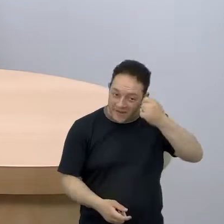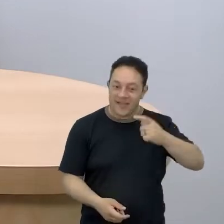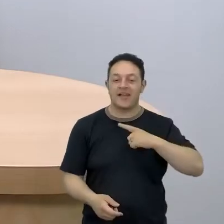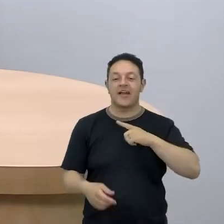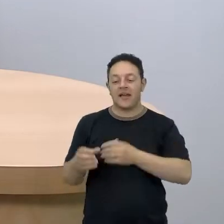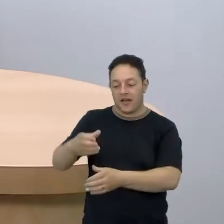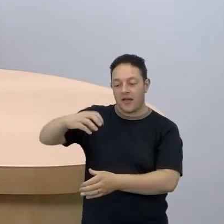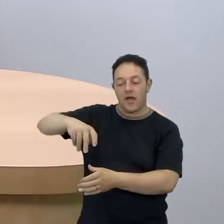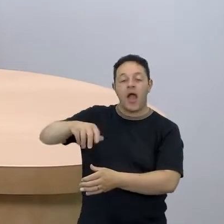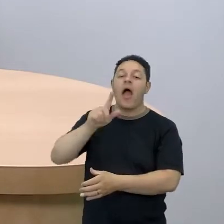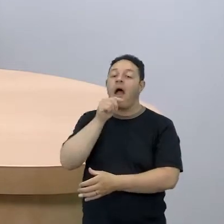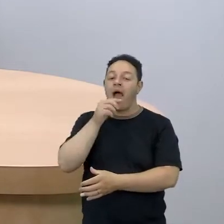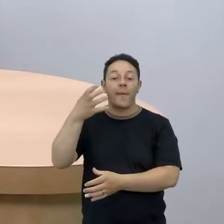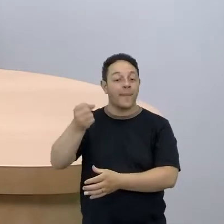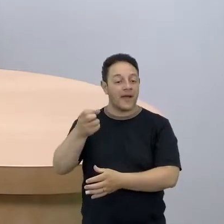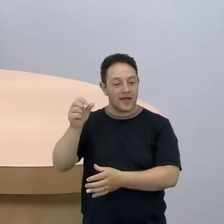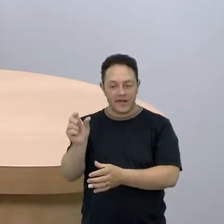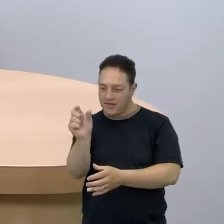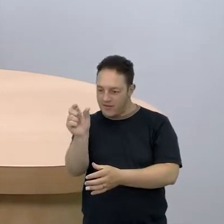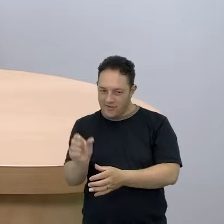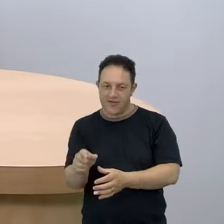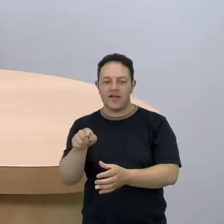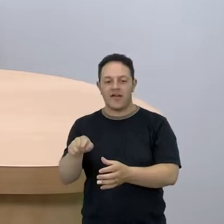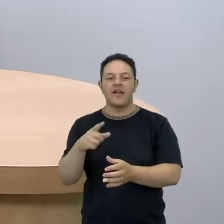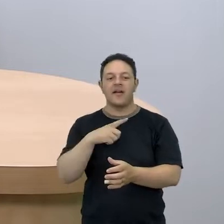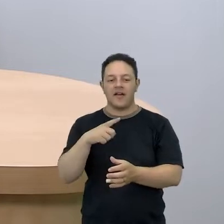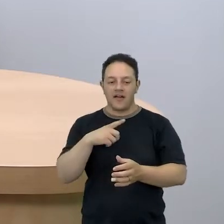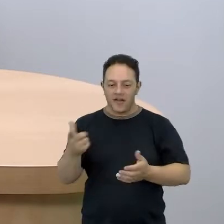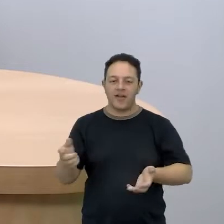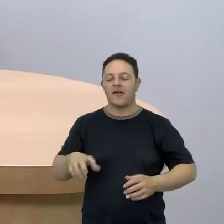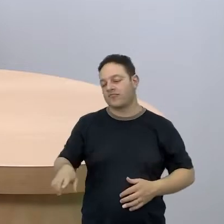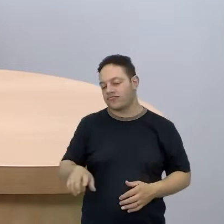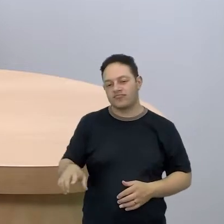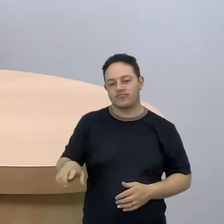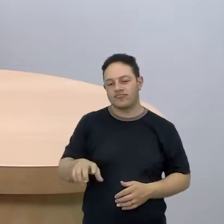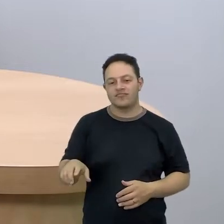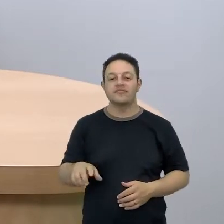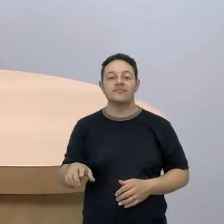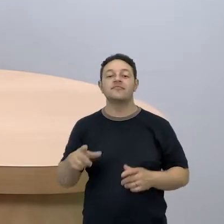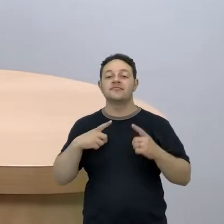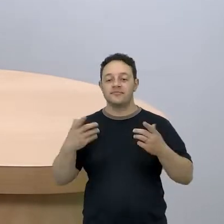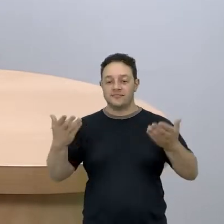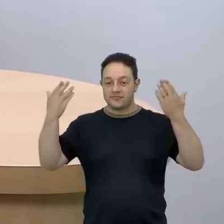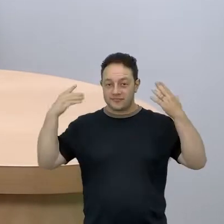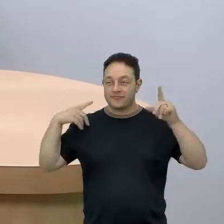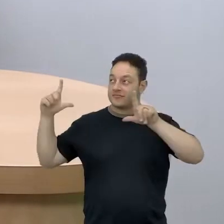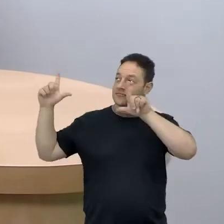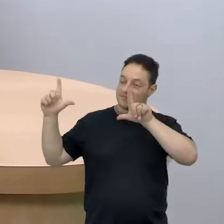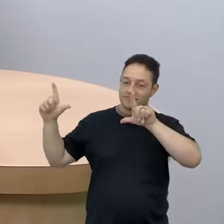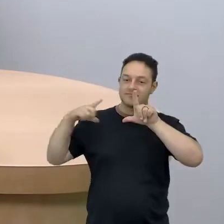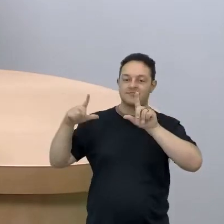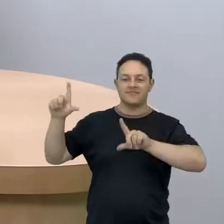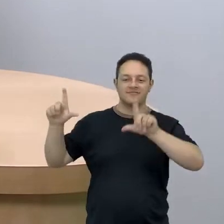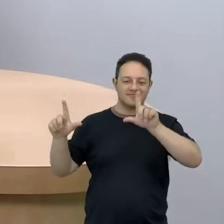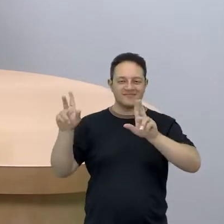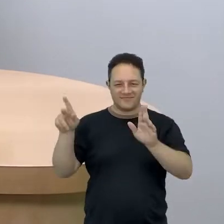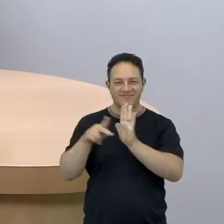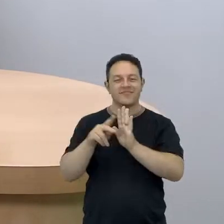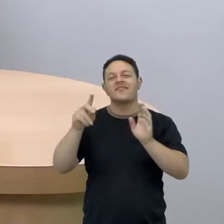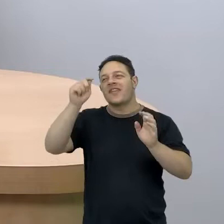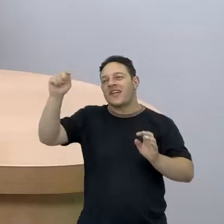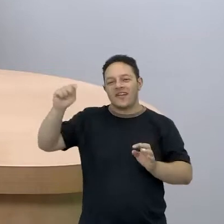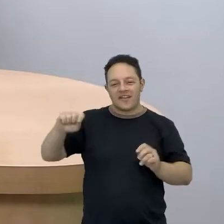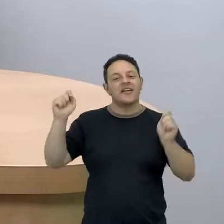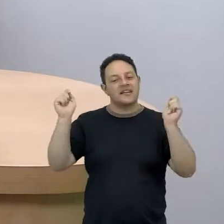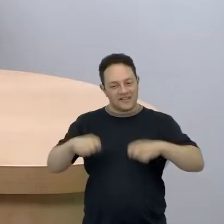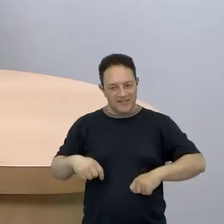sua garrafa d'água, uma garrafa branca com tampa e o mouse. Atrás da gente aqui tem a lousa digital que a gente vai escrever também. Pois